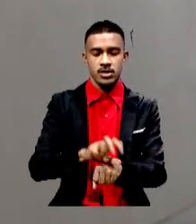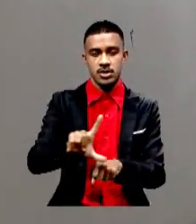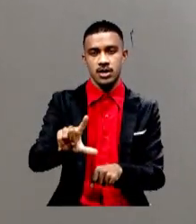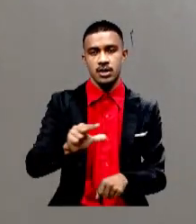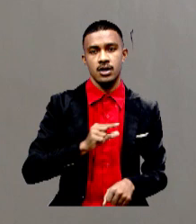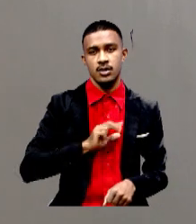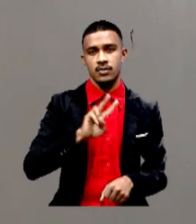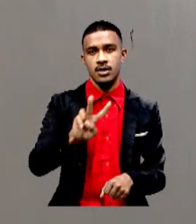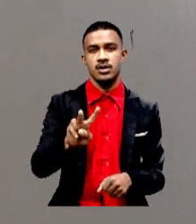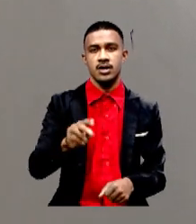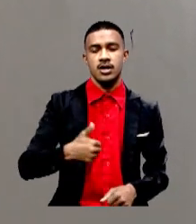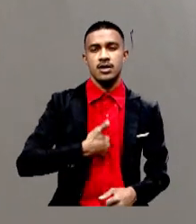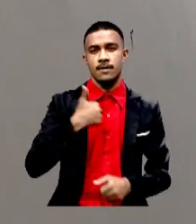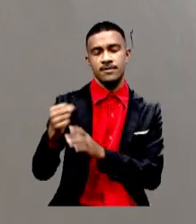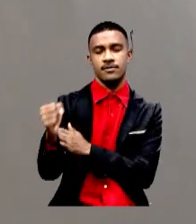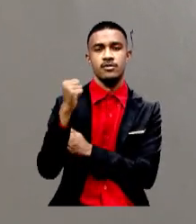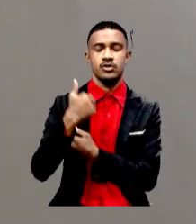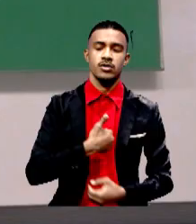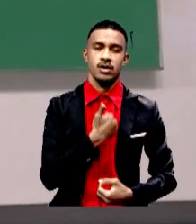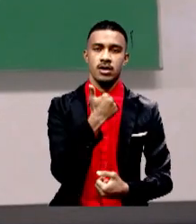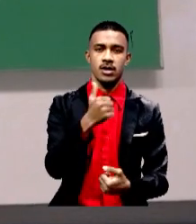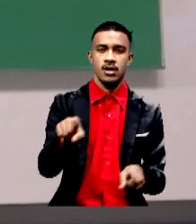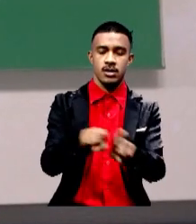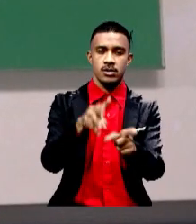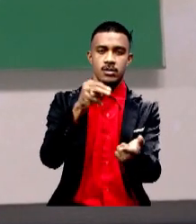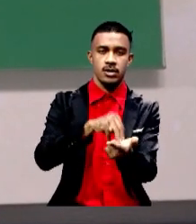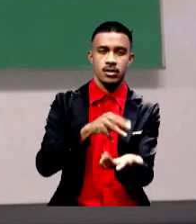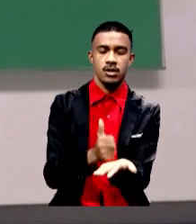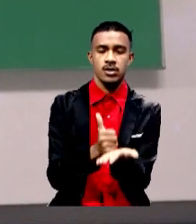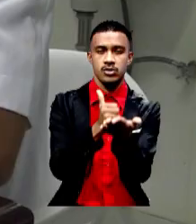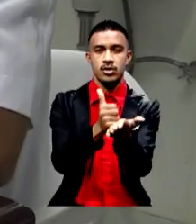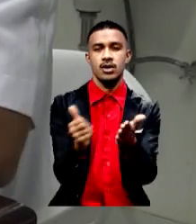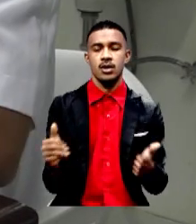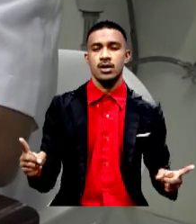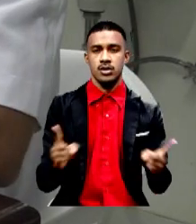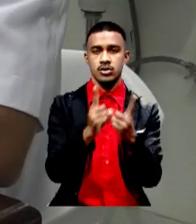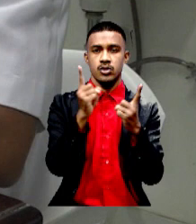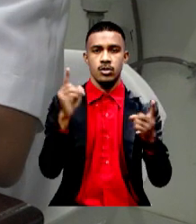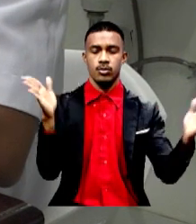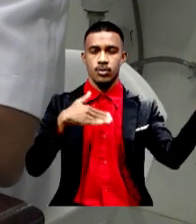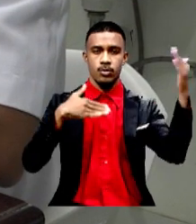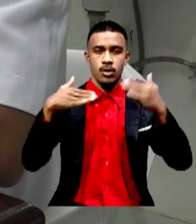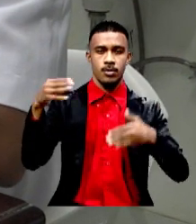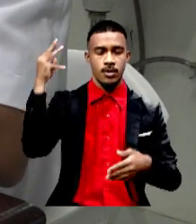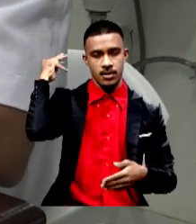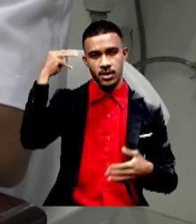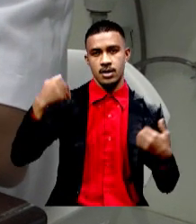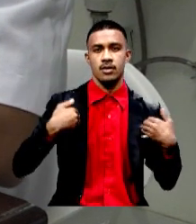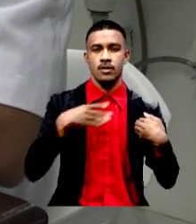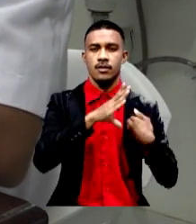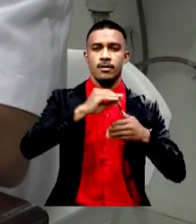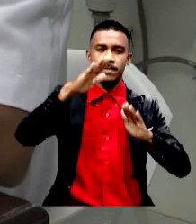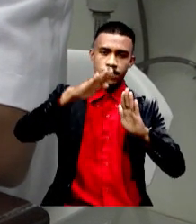no dar médico o di halo tratamento basira nebe sofre problema mental o condição nebe mínimo liu